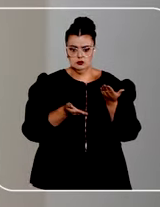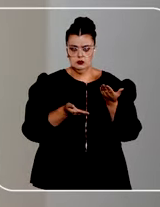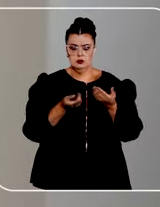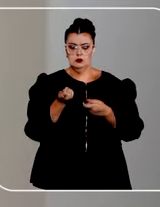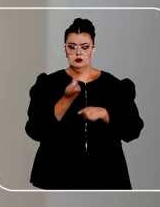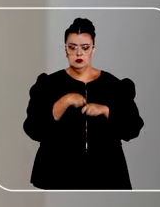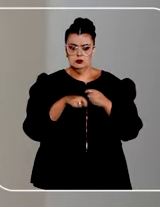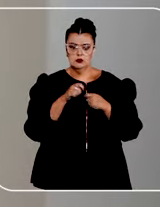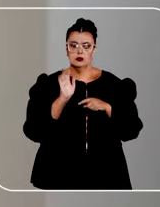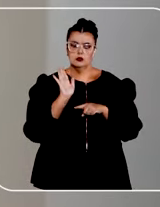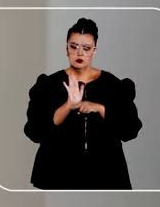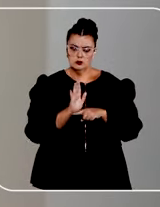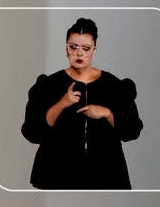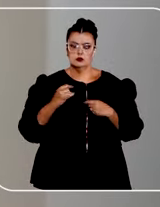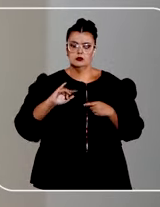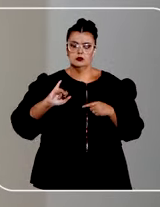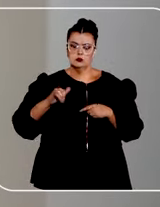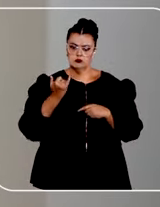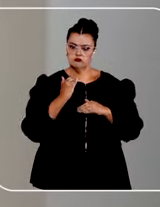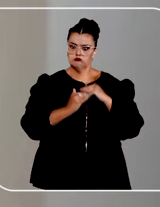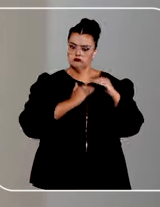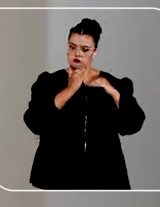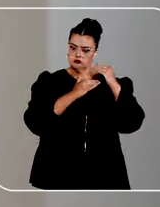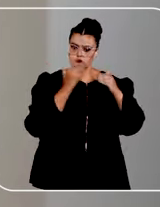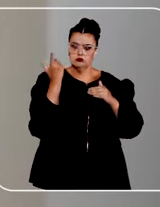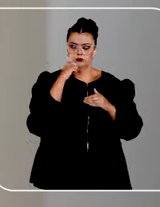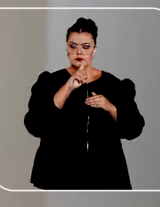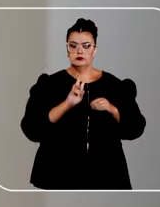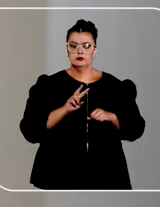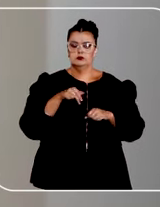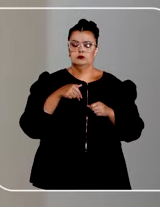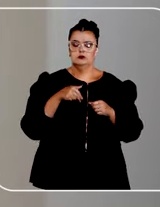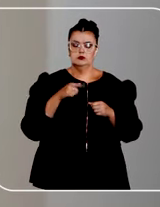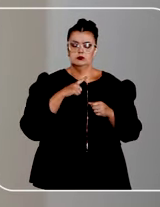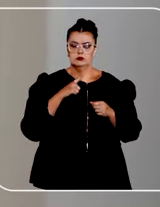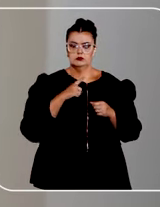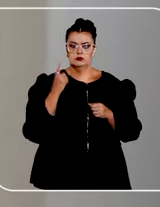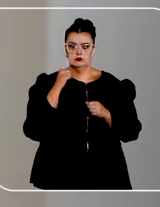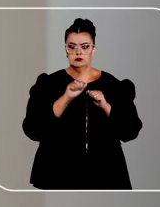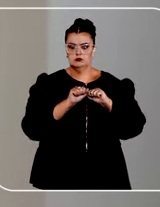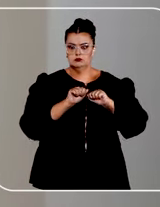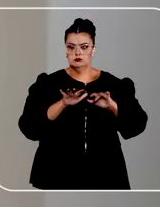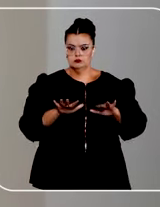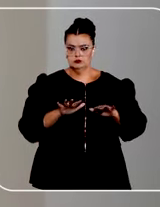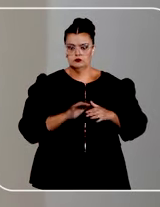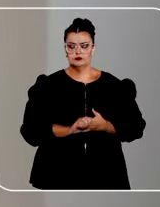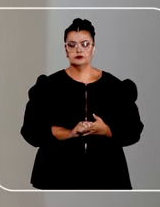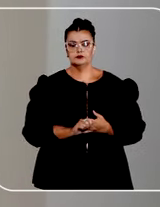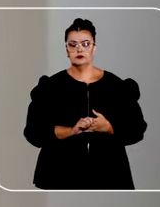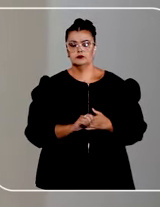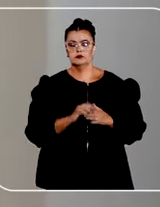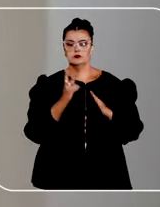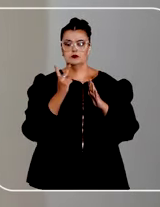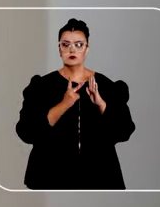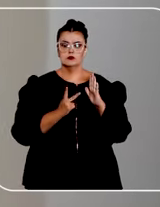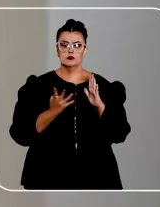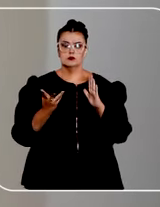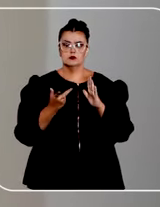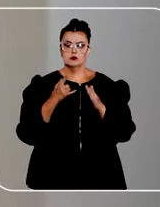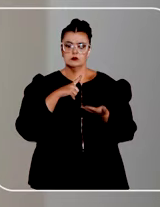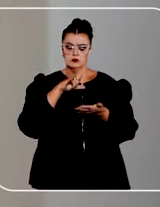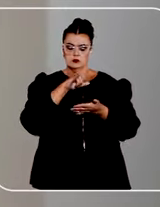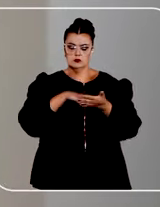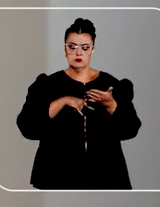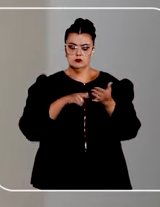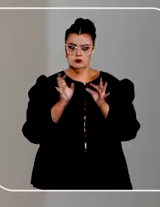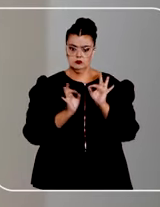por isso elas precisam de um auxílio para conseguir se reestruturar e se reposicionar dentro do mercado eh nesse sentido o plano de recuperação judicial